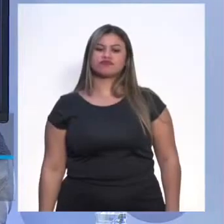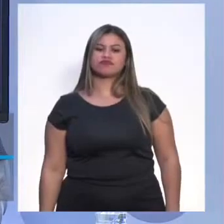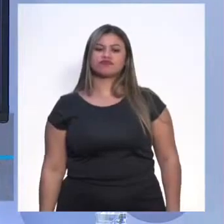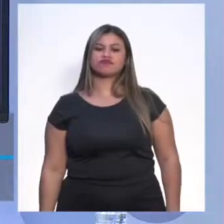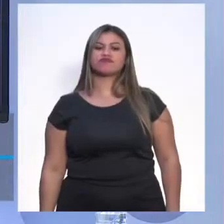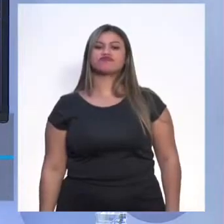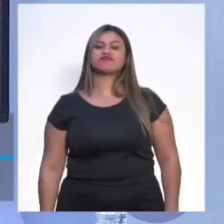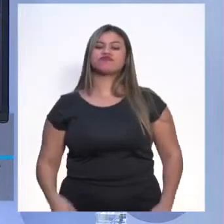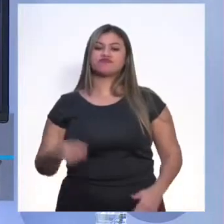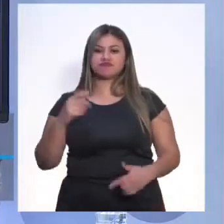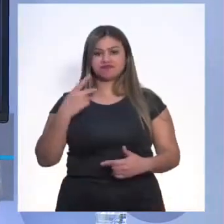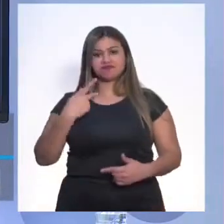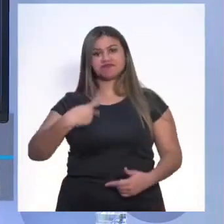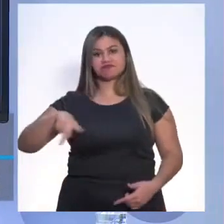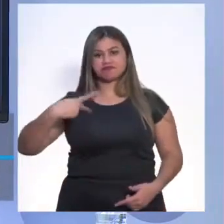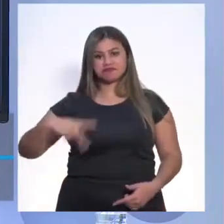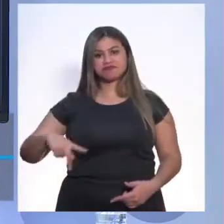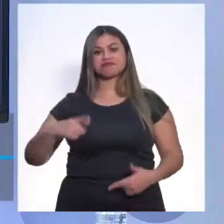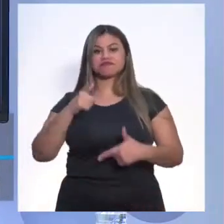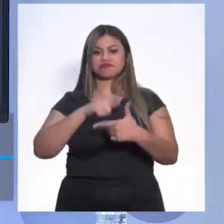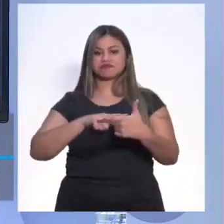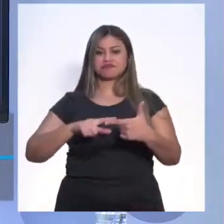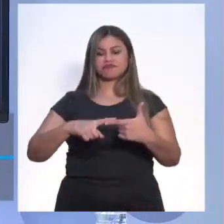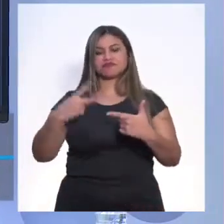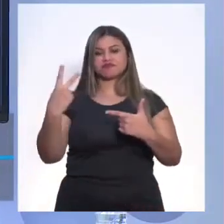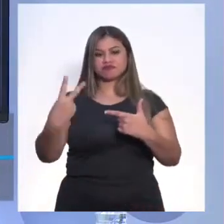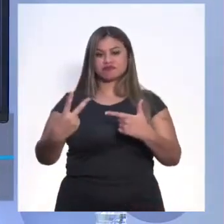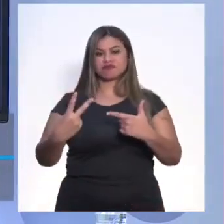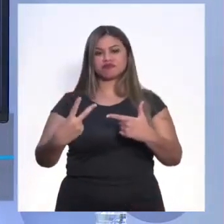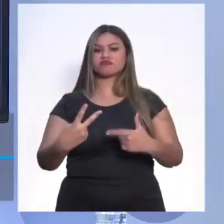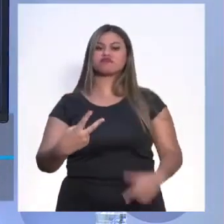288 é par. Divide por 2,